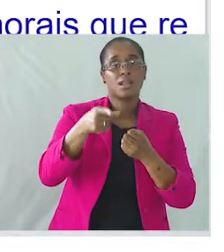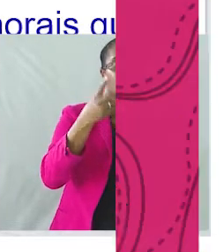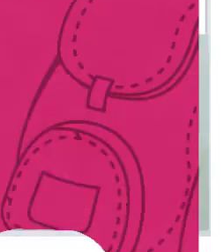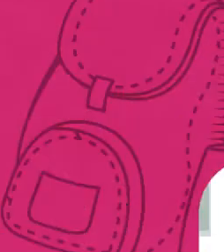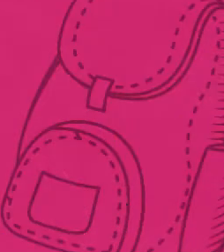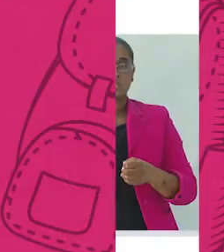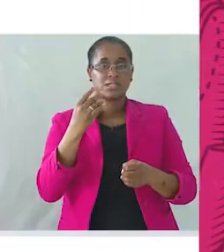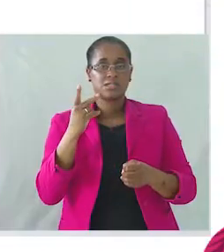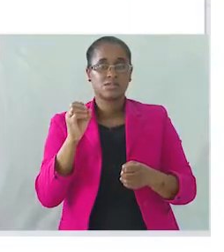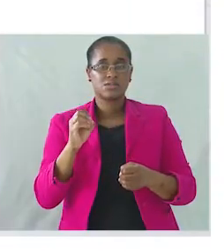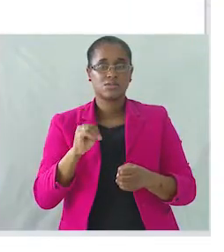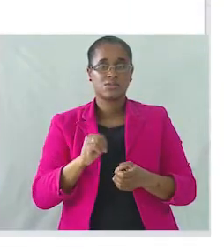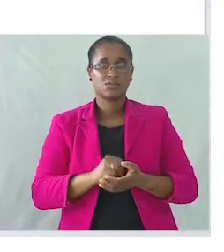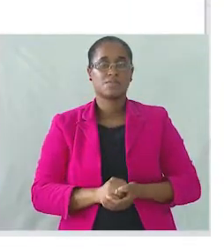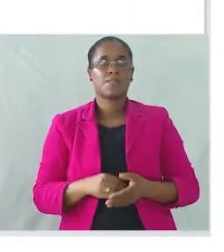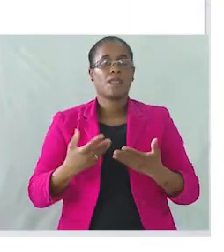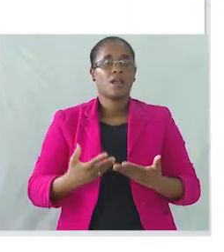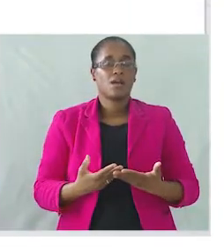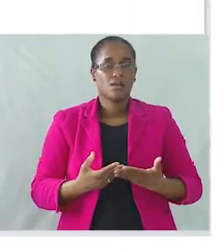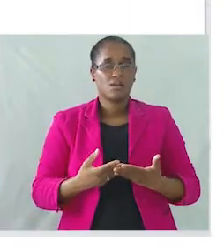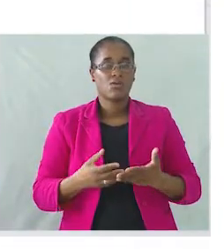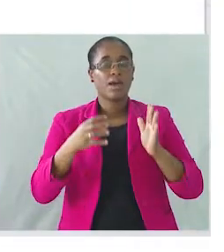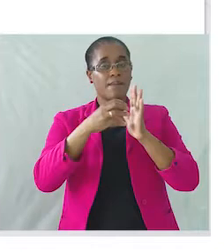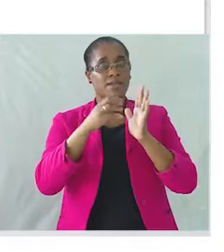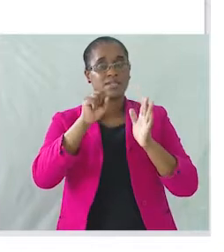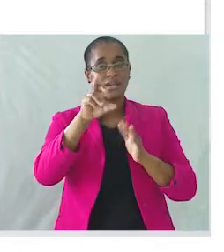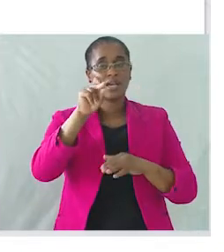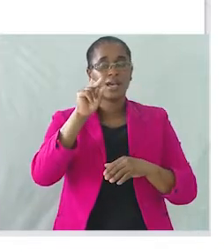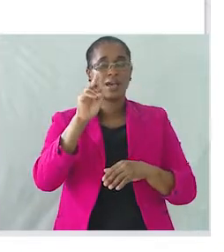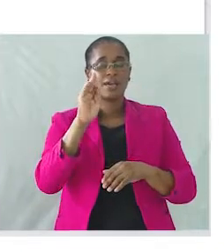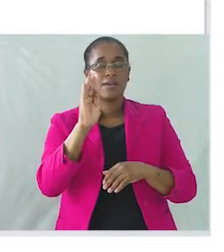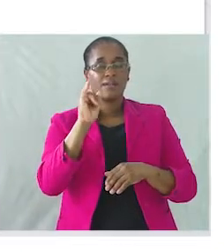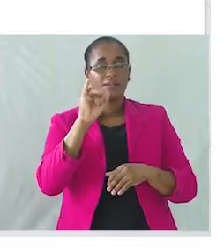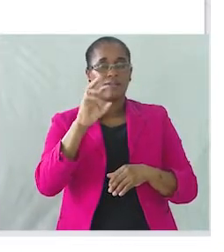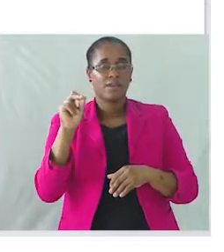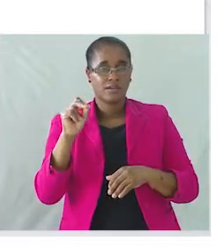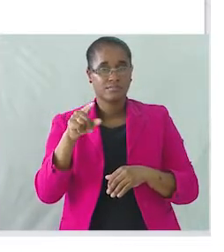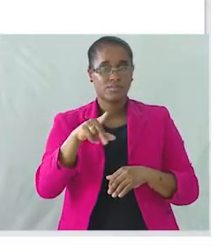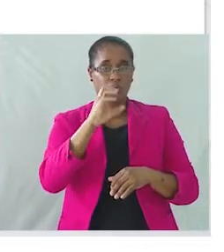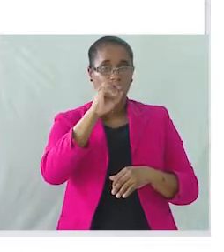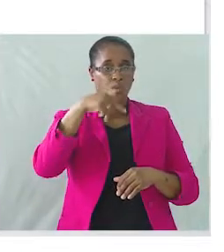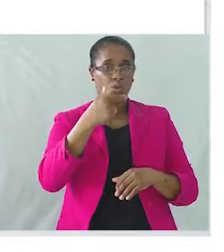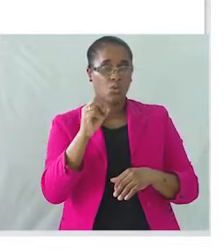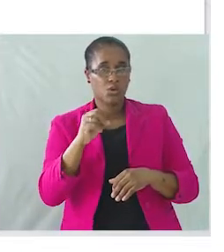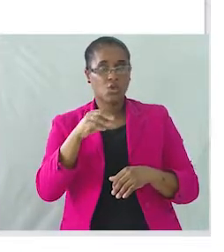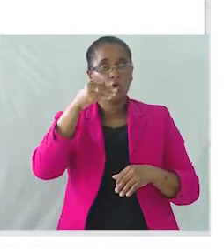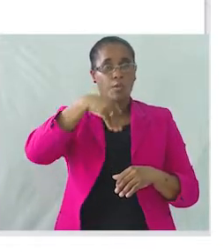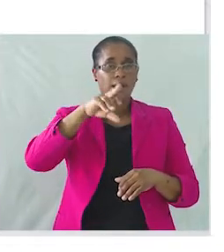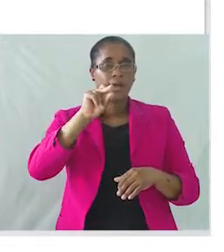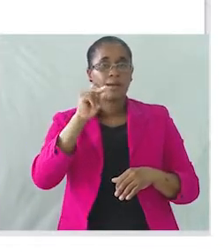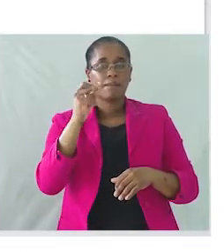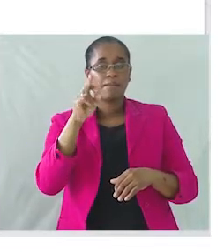distintivos. Bom, quanto à mancha gráfica, o conto tradicional é uma prosa porque está constituído